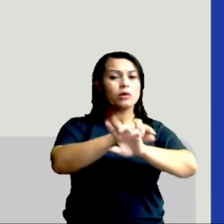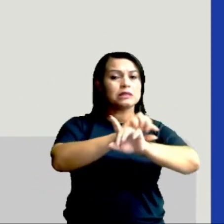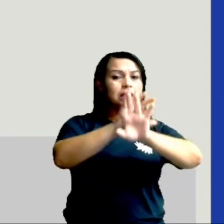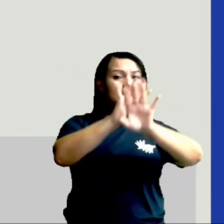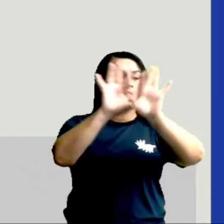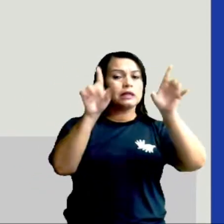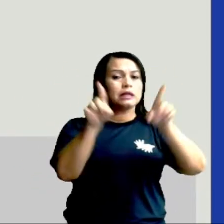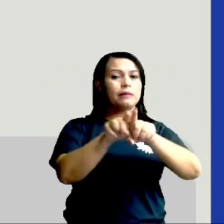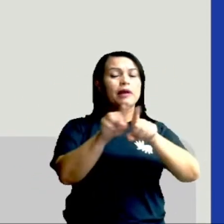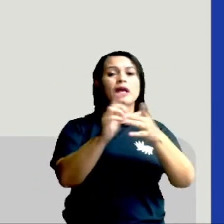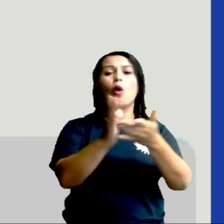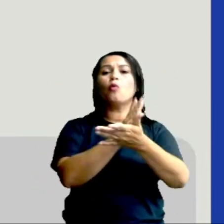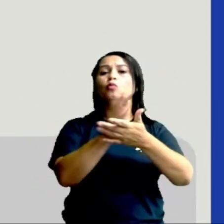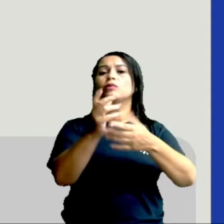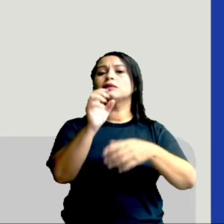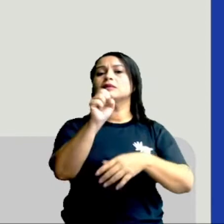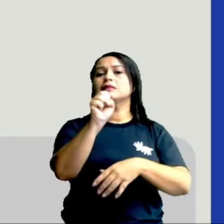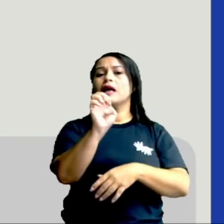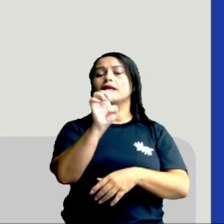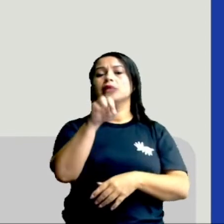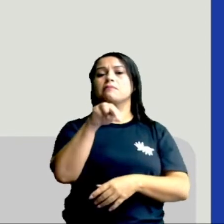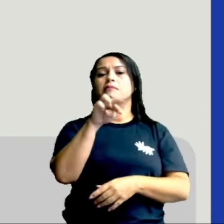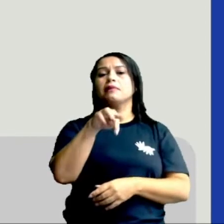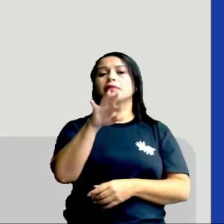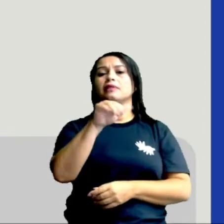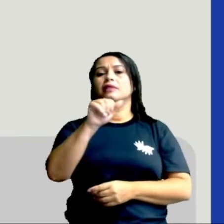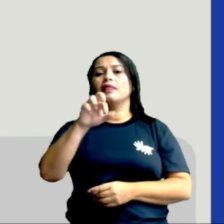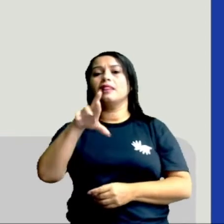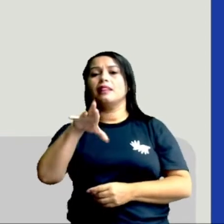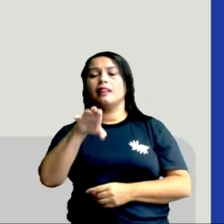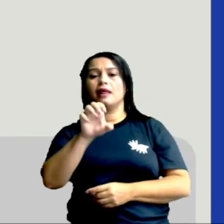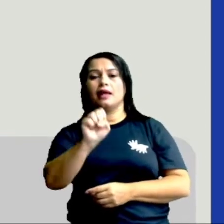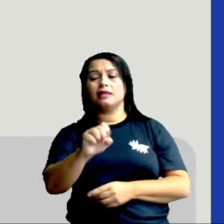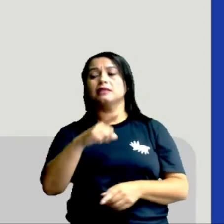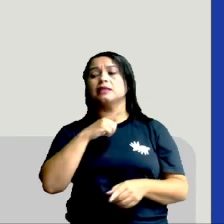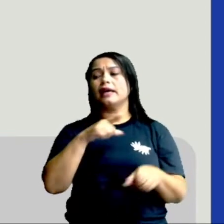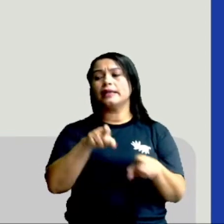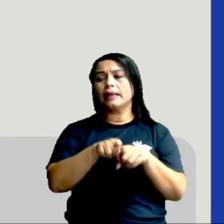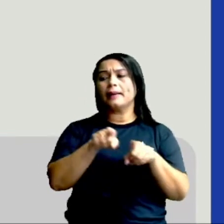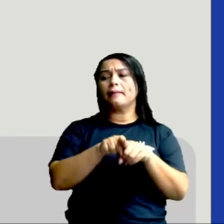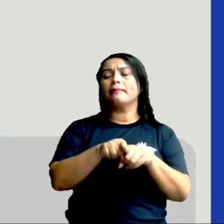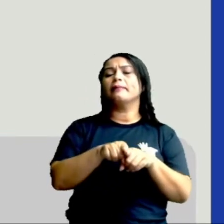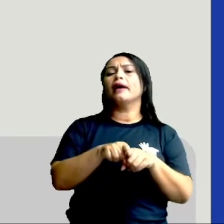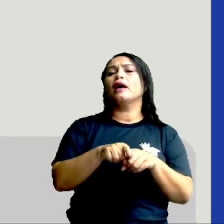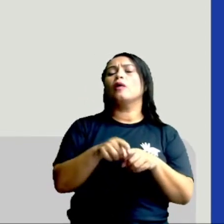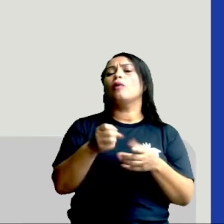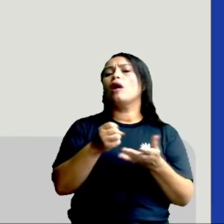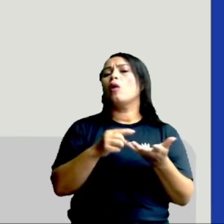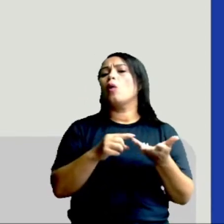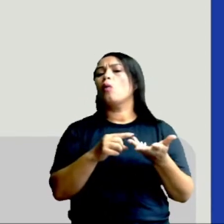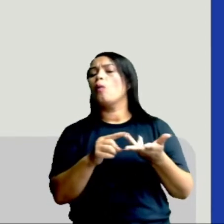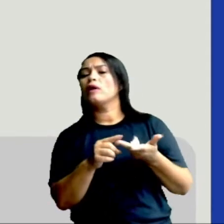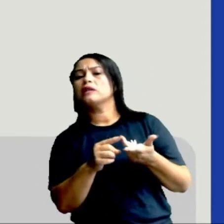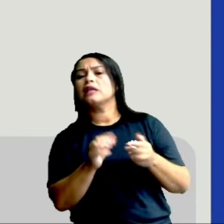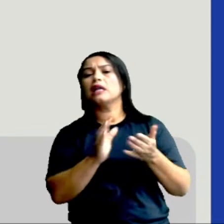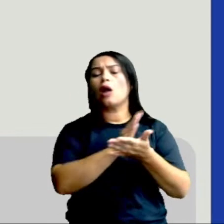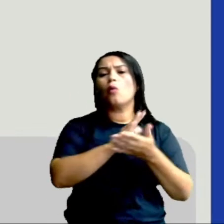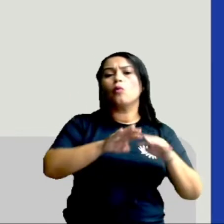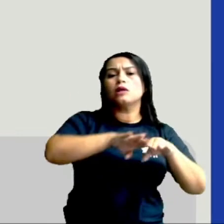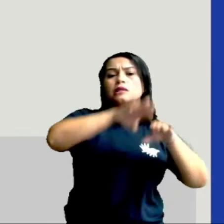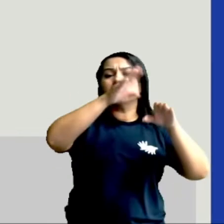algumas sedimentares, além dos latossolos. Há uma quantidade razoável de serras e